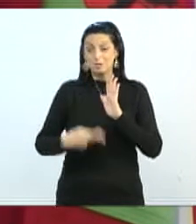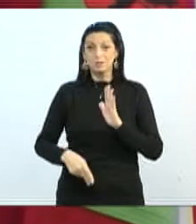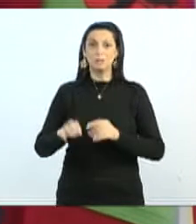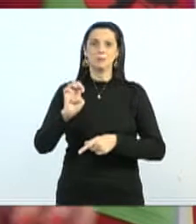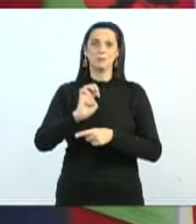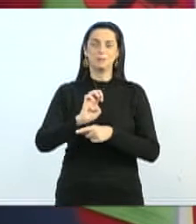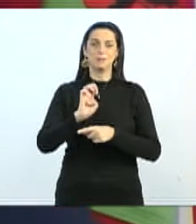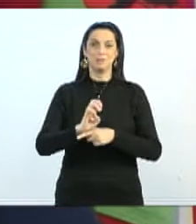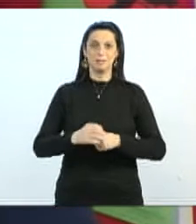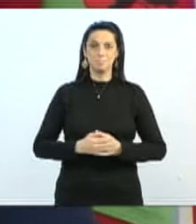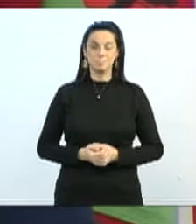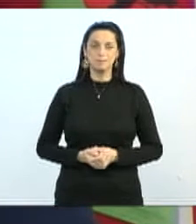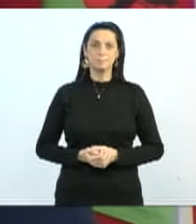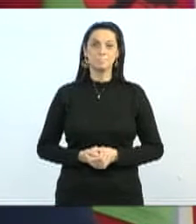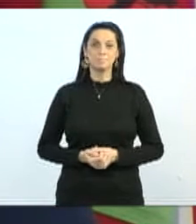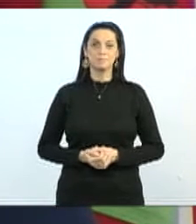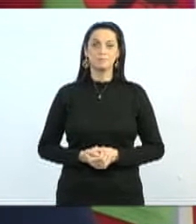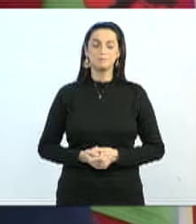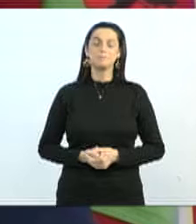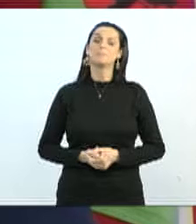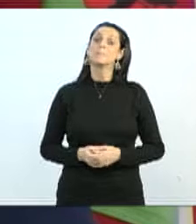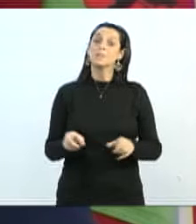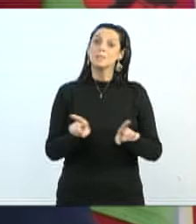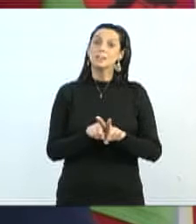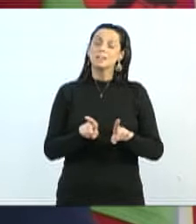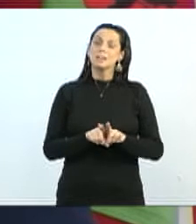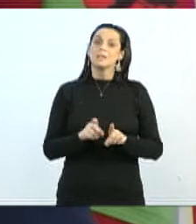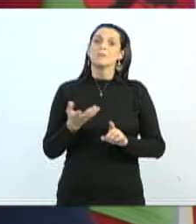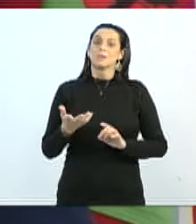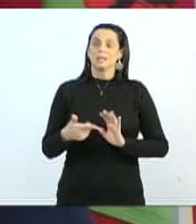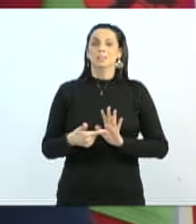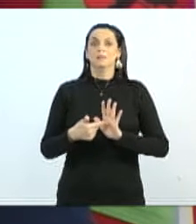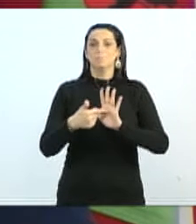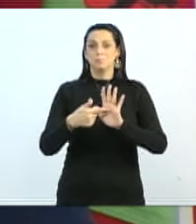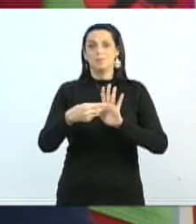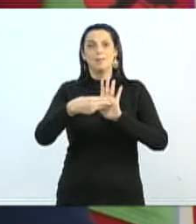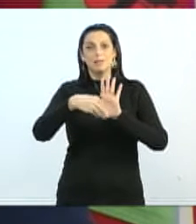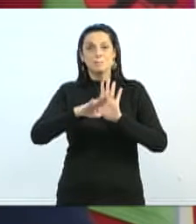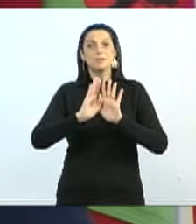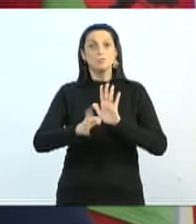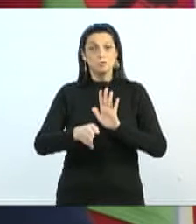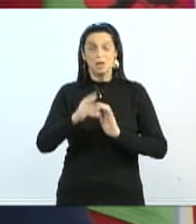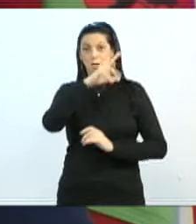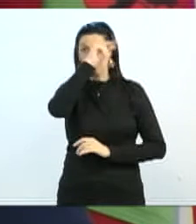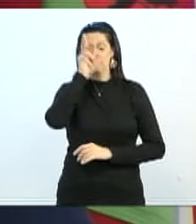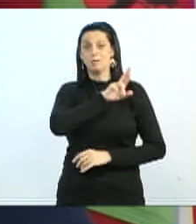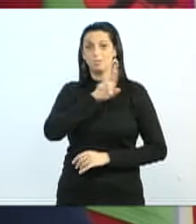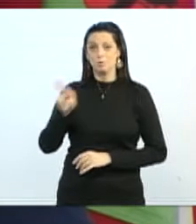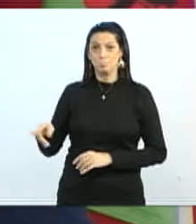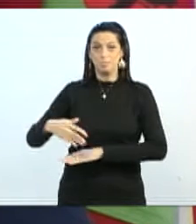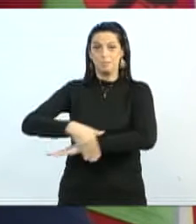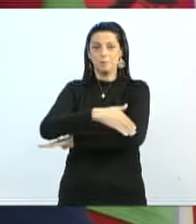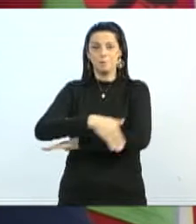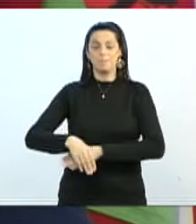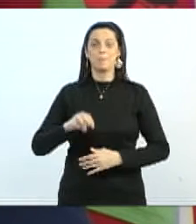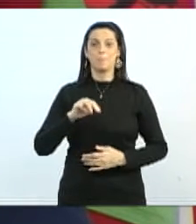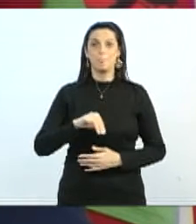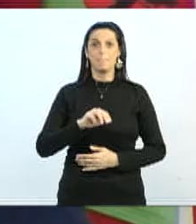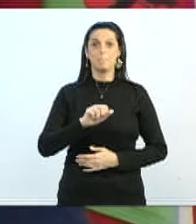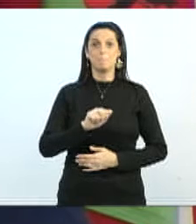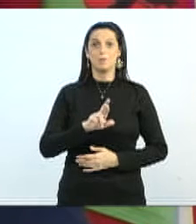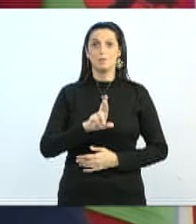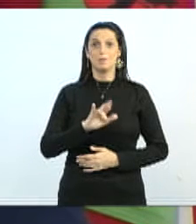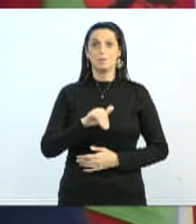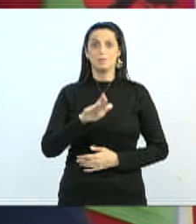Também gostaria de colocar aqui algumas indicações que foram atendidas, começando que na rua Mariana Bronemann